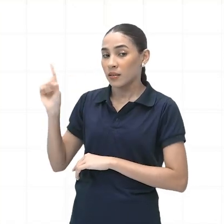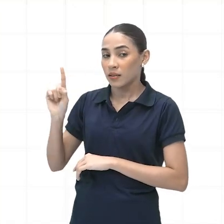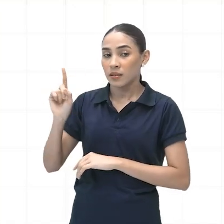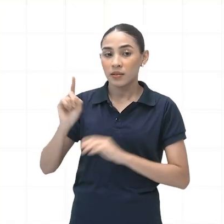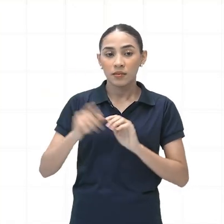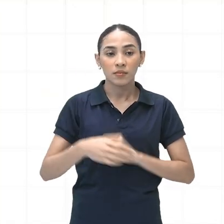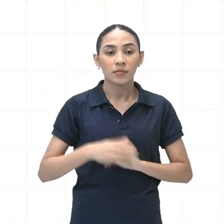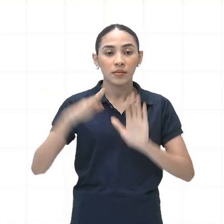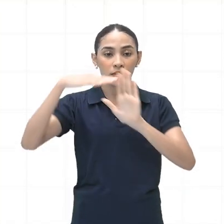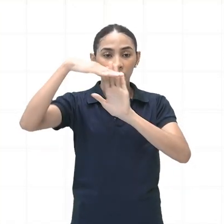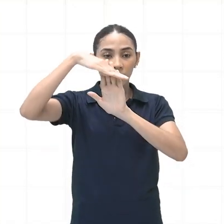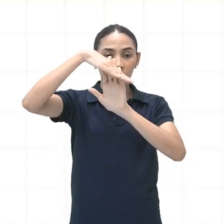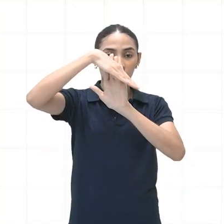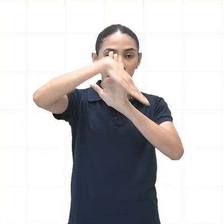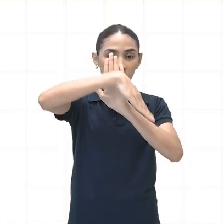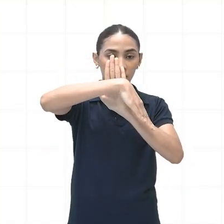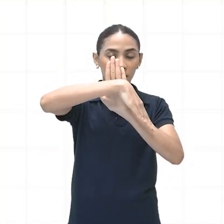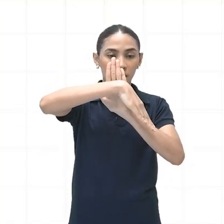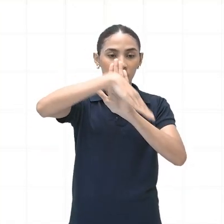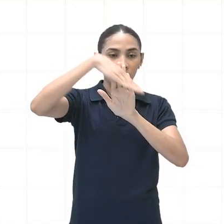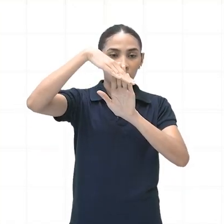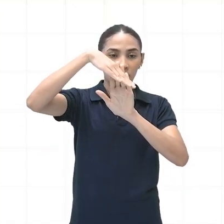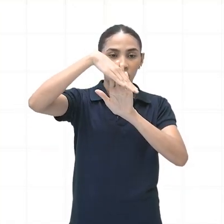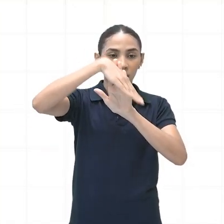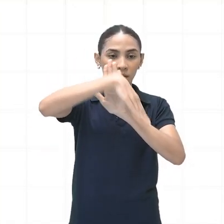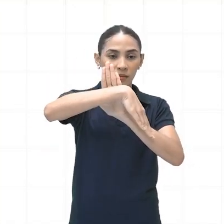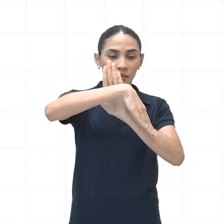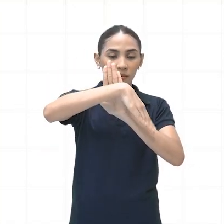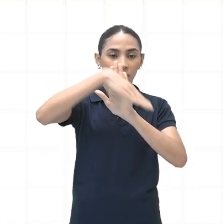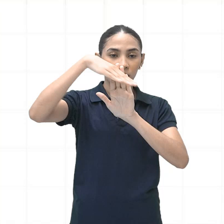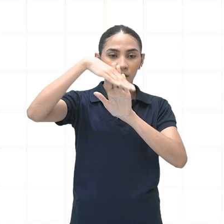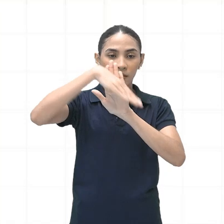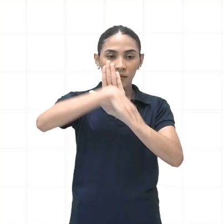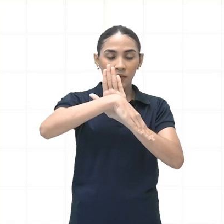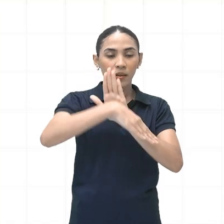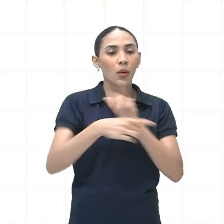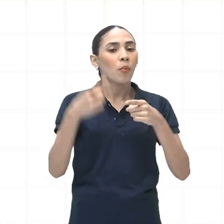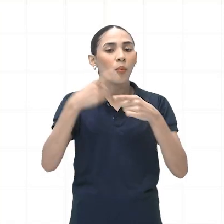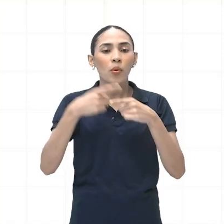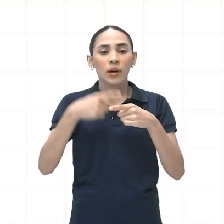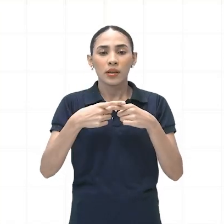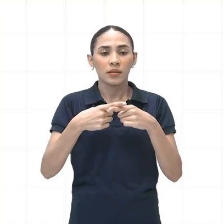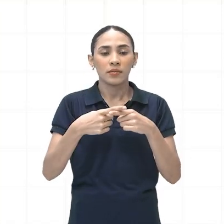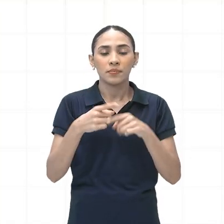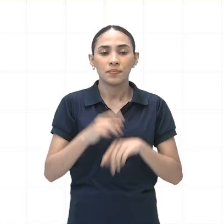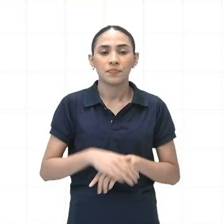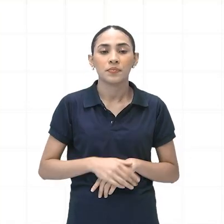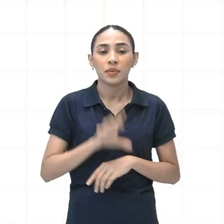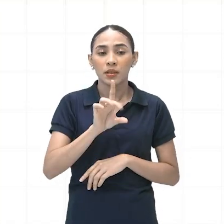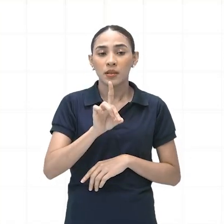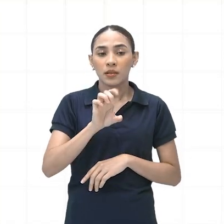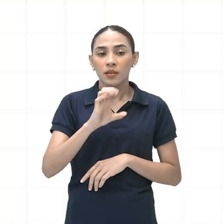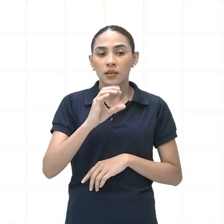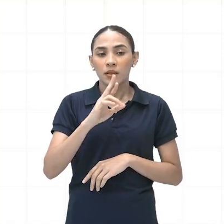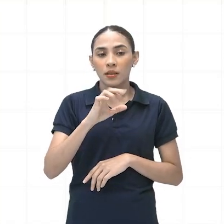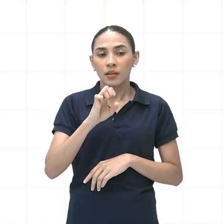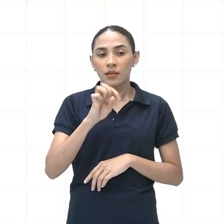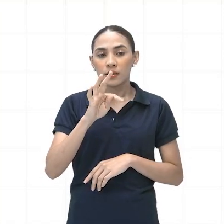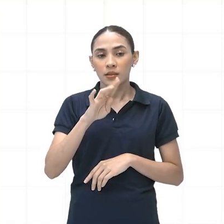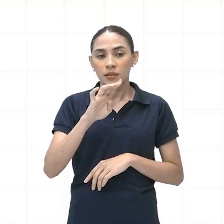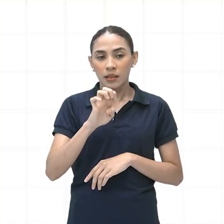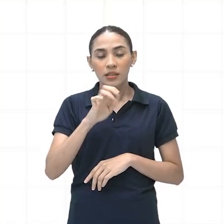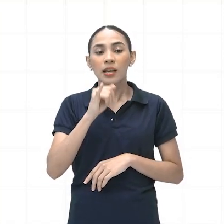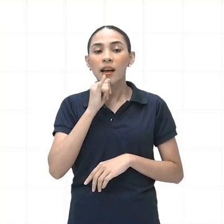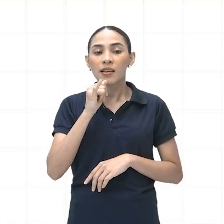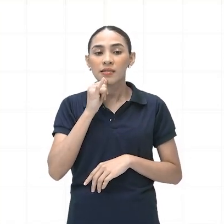reta decrescente. A reta decrescente seria essa daqui. Por que decrescente, professor? Porque à medida que eu pego os